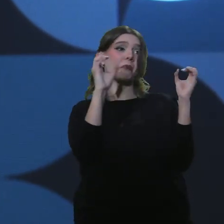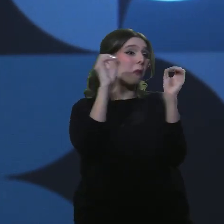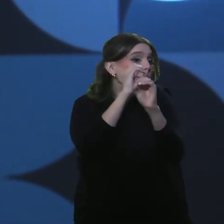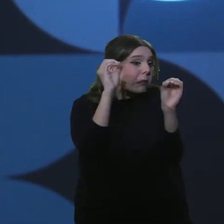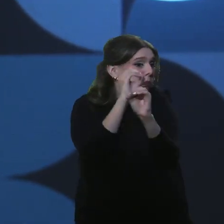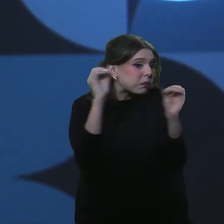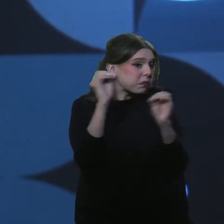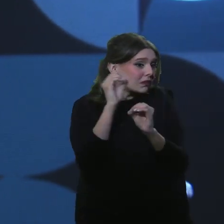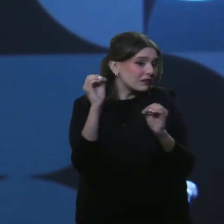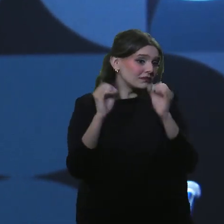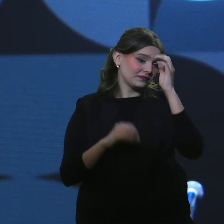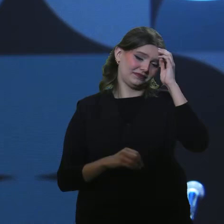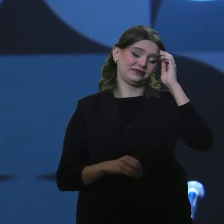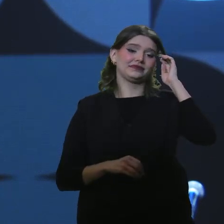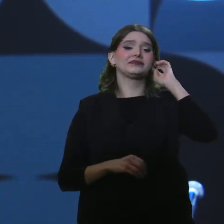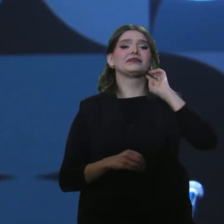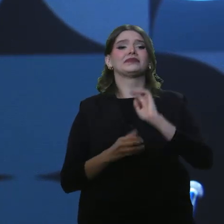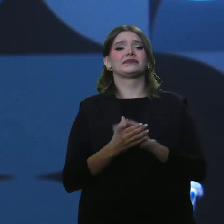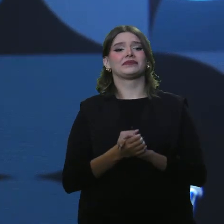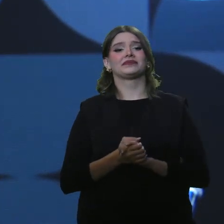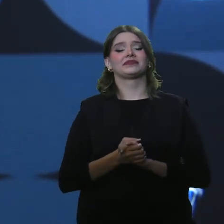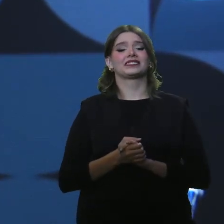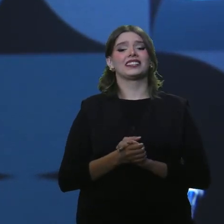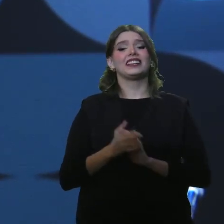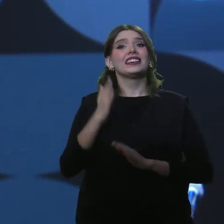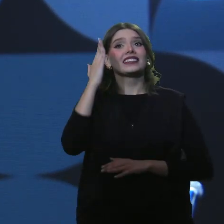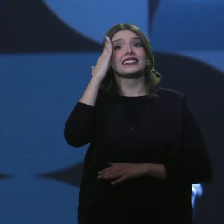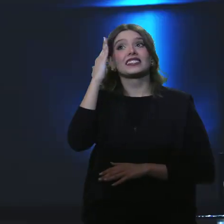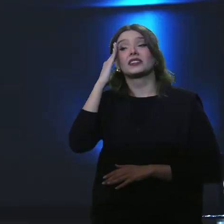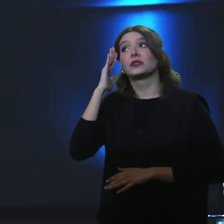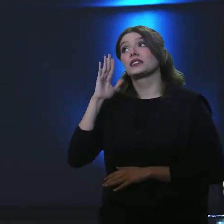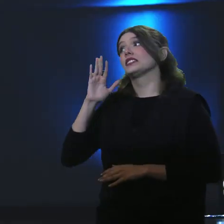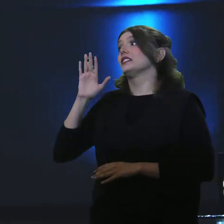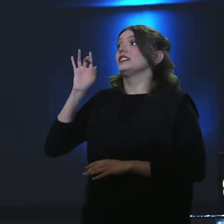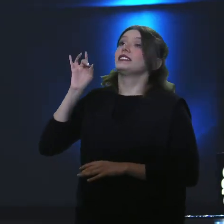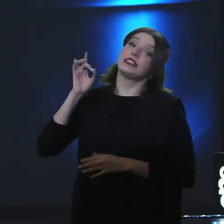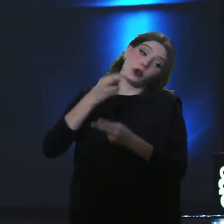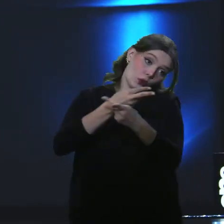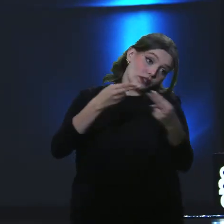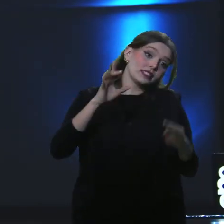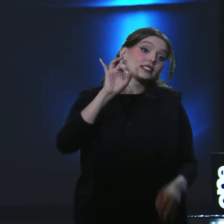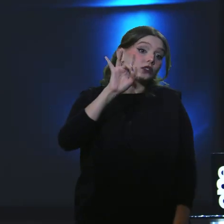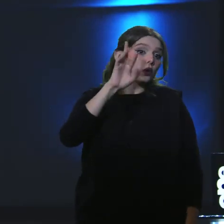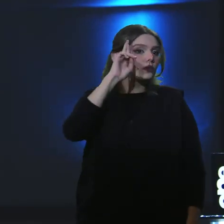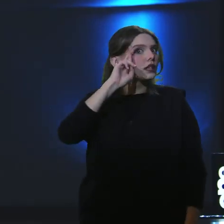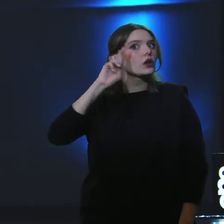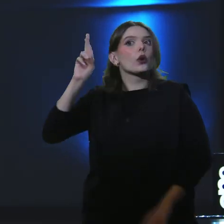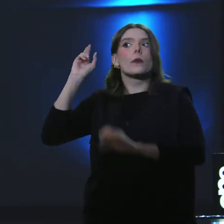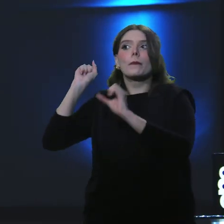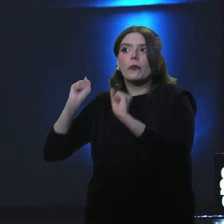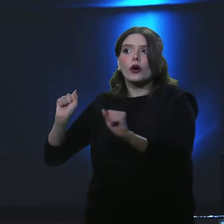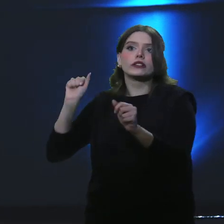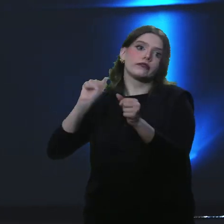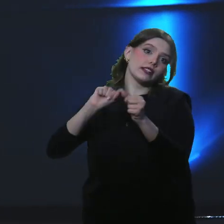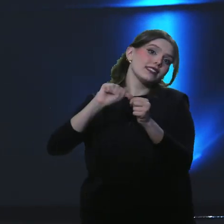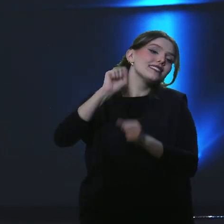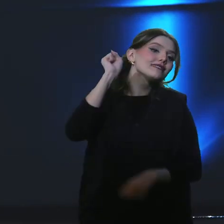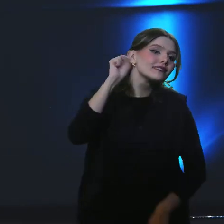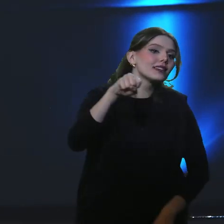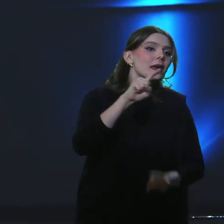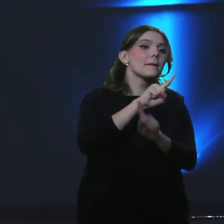vidas. Entendendo que existem coisas que só o Senhor faz, sim, porém existem coisas que eu e você também devemos